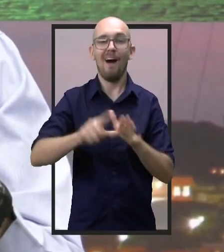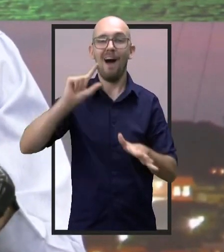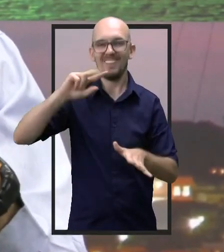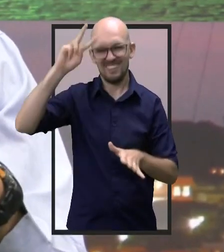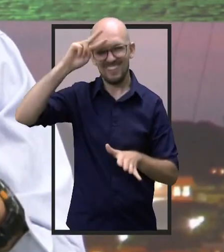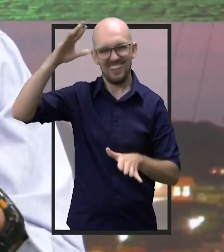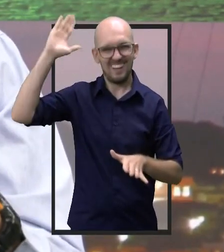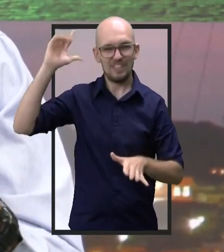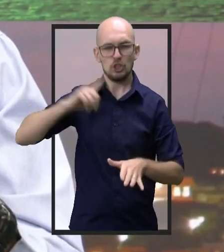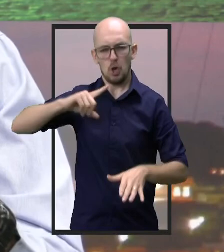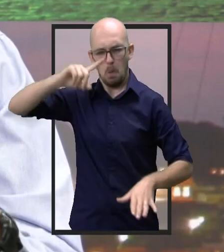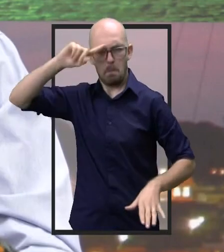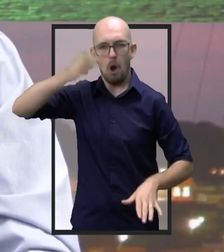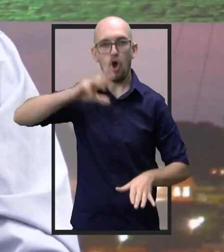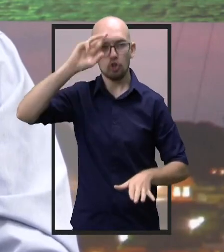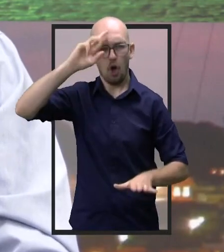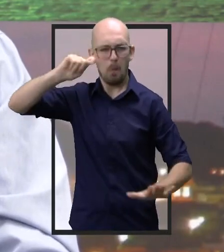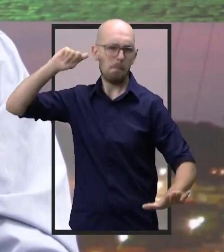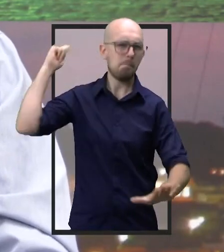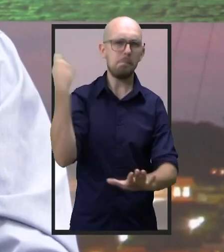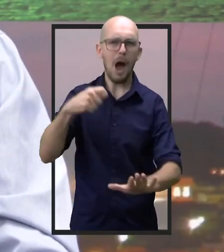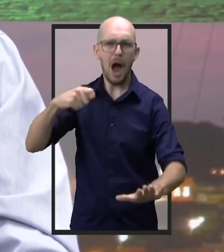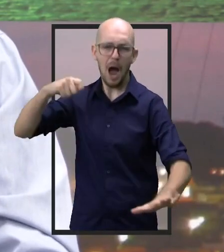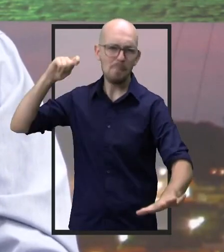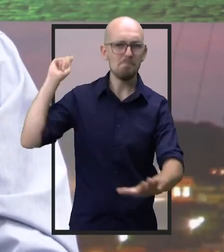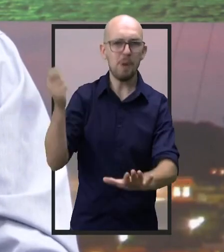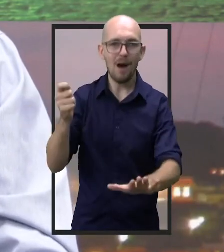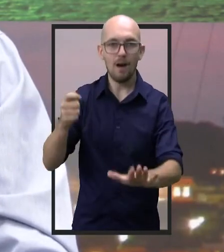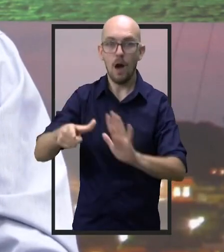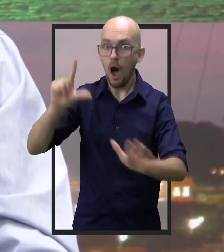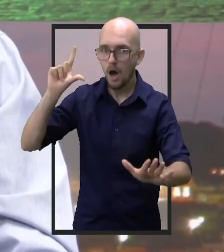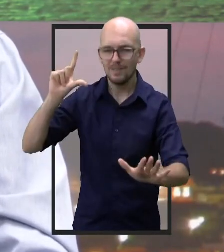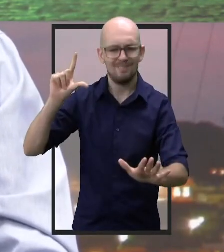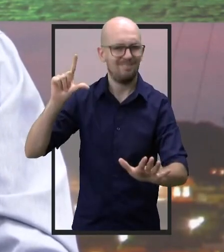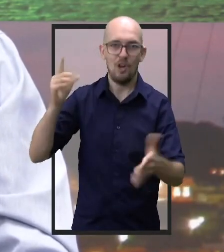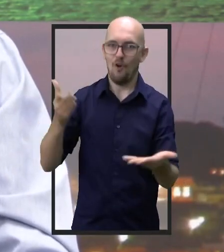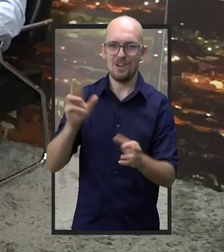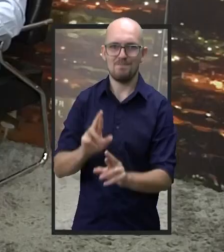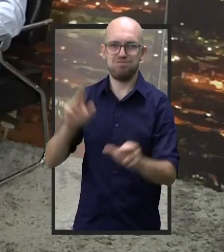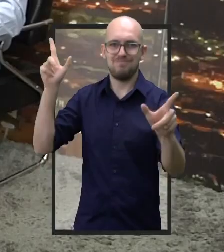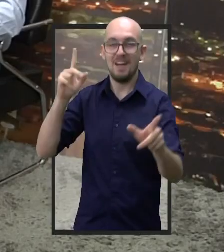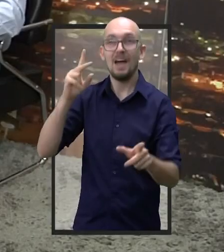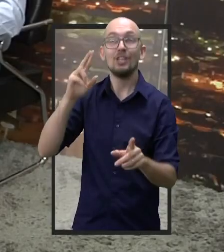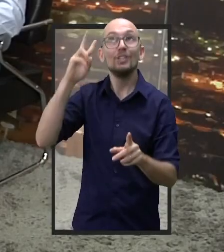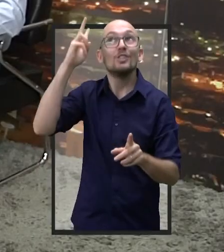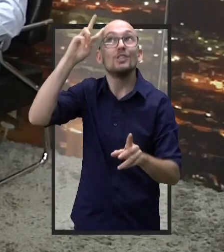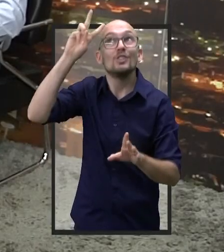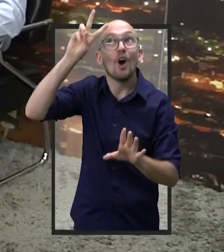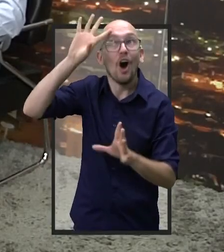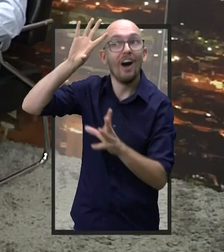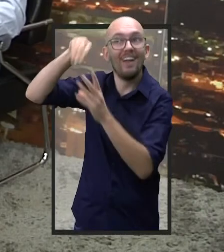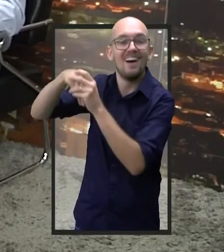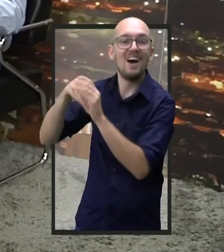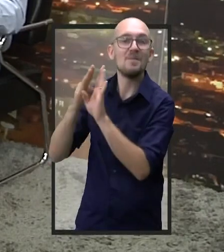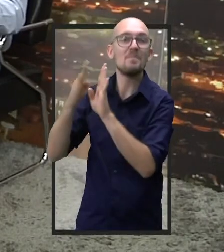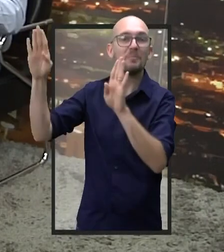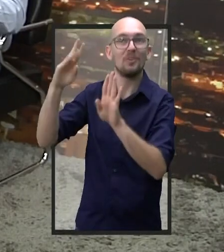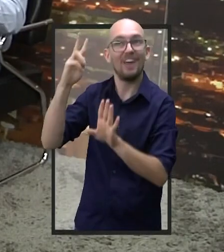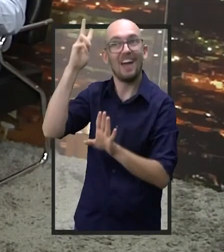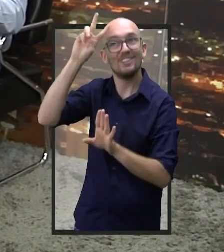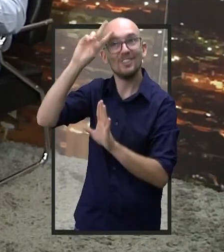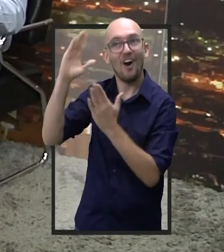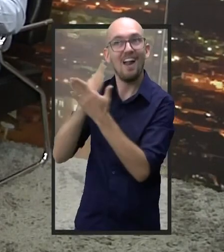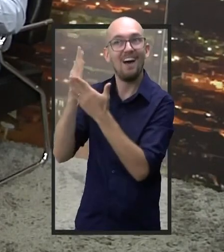isso aí ficou no imaginário, está hoje na biblioteca. Os contos lá... Nos livros de história. De história. É a mesma